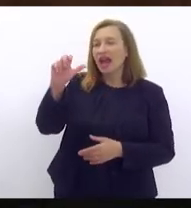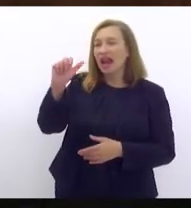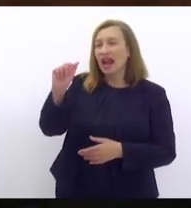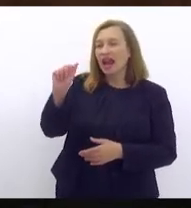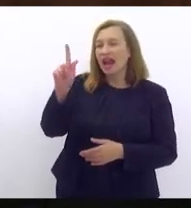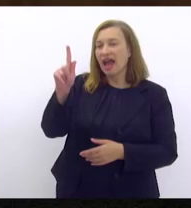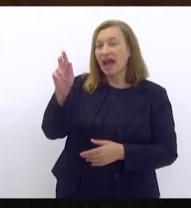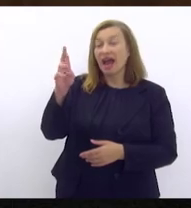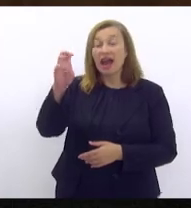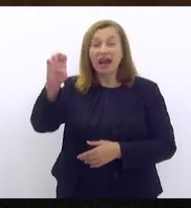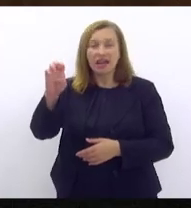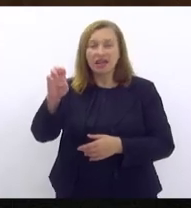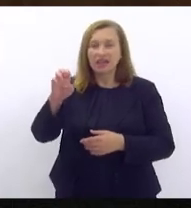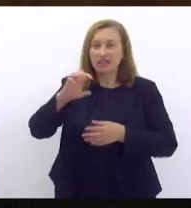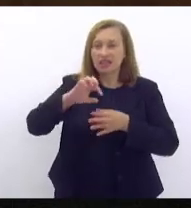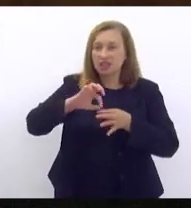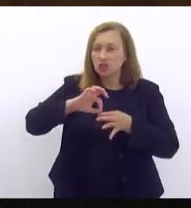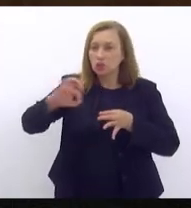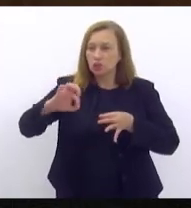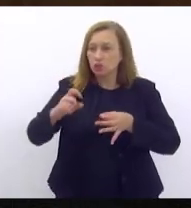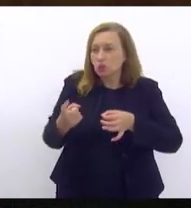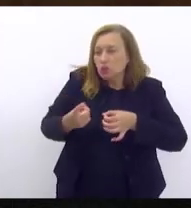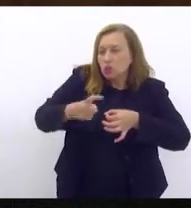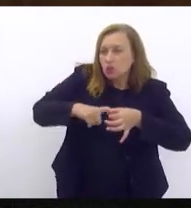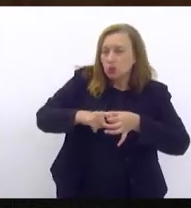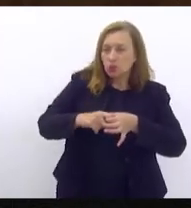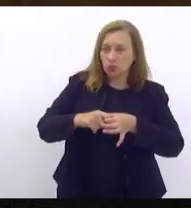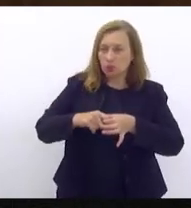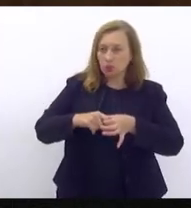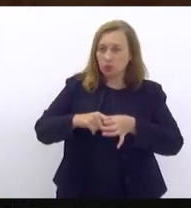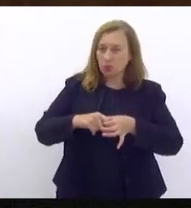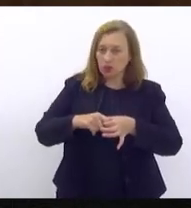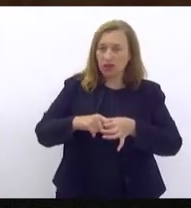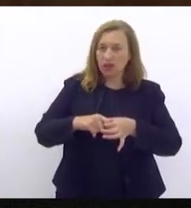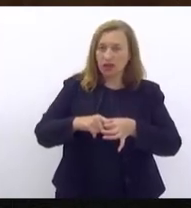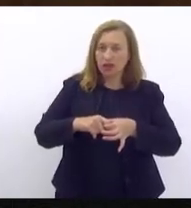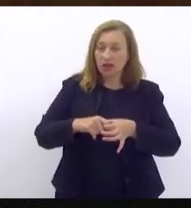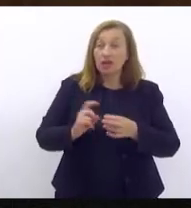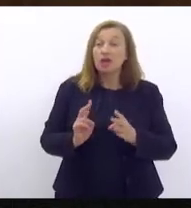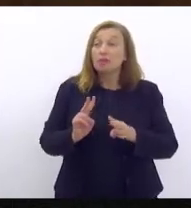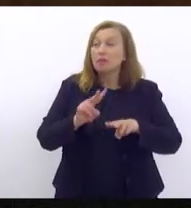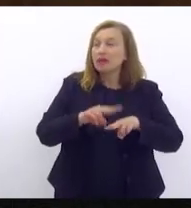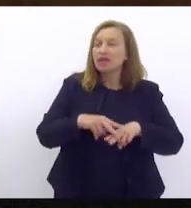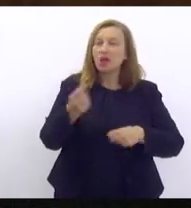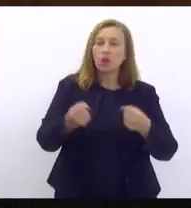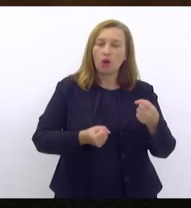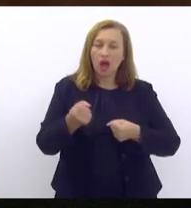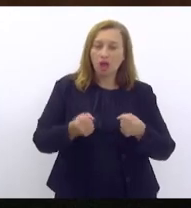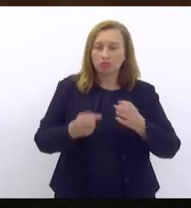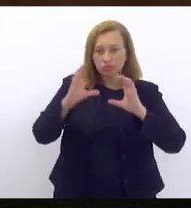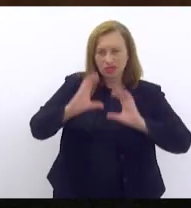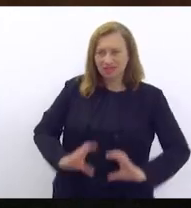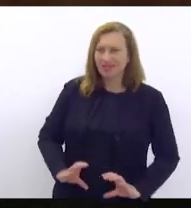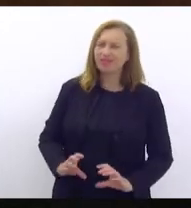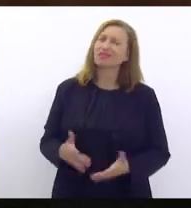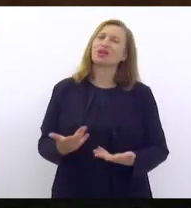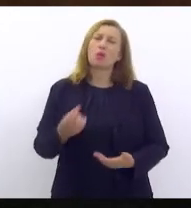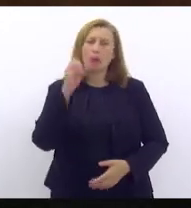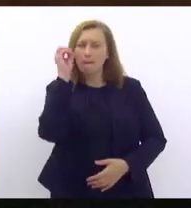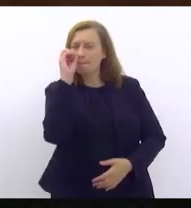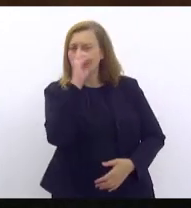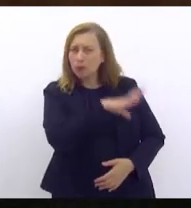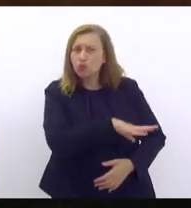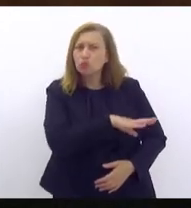pública esses funcionários contratados por MEI têm para poder lacrar e prender o carro do cidadão. É um verdadeiro absurdo,